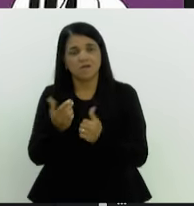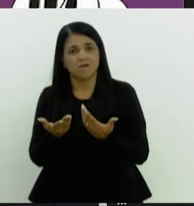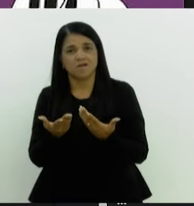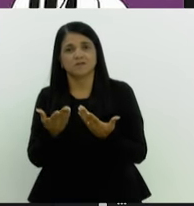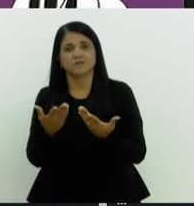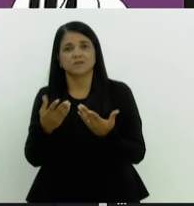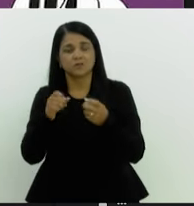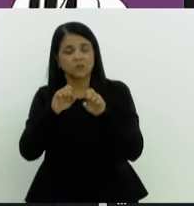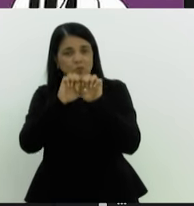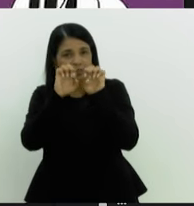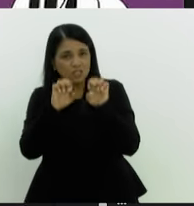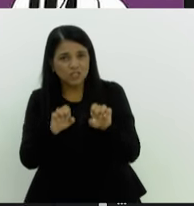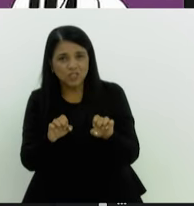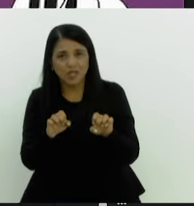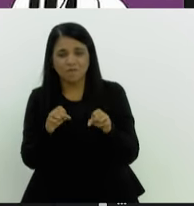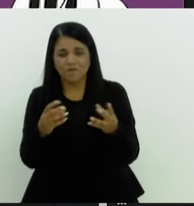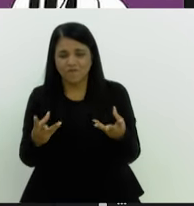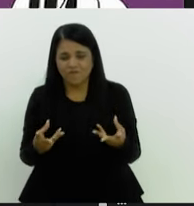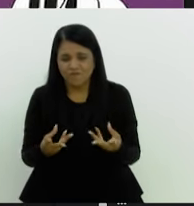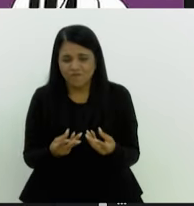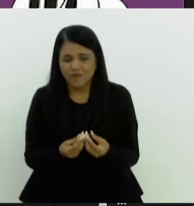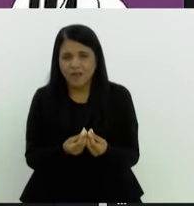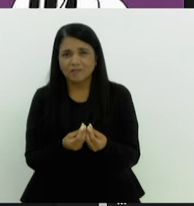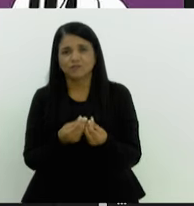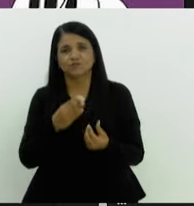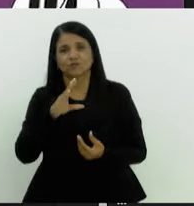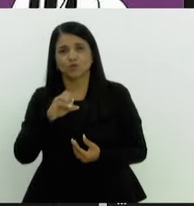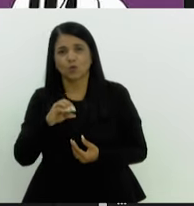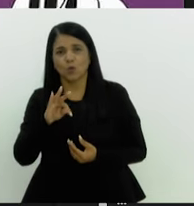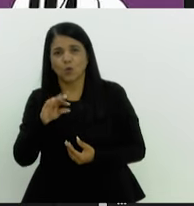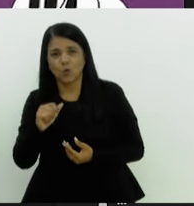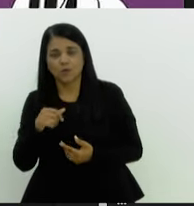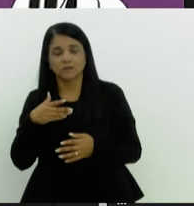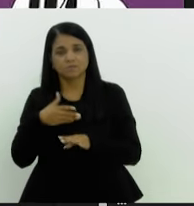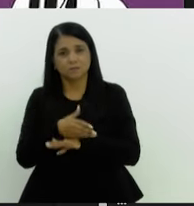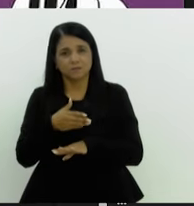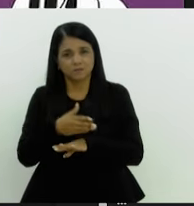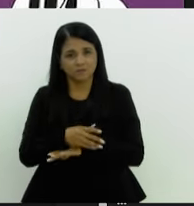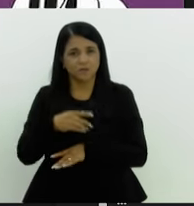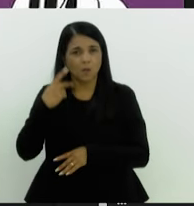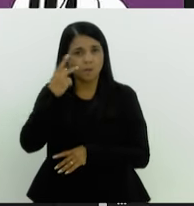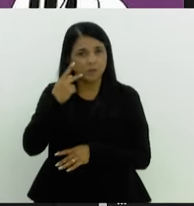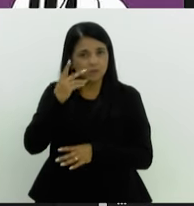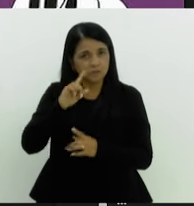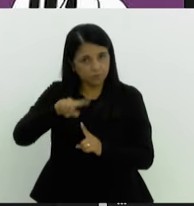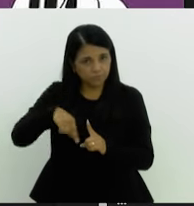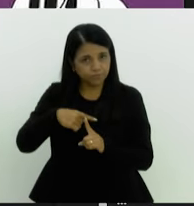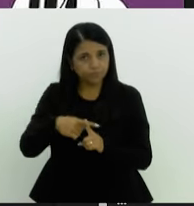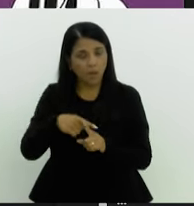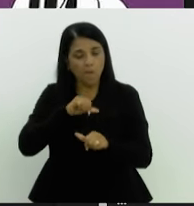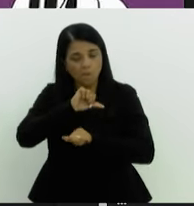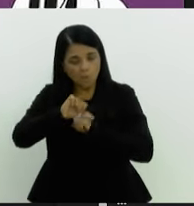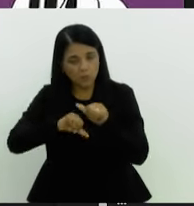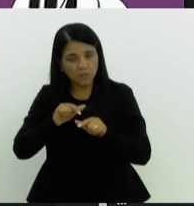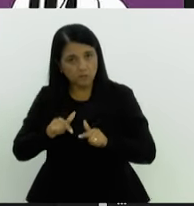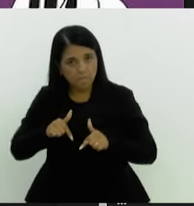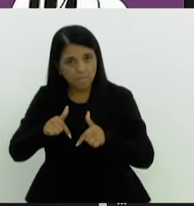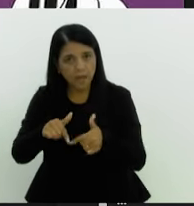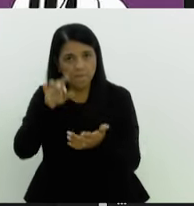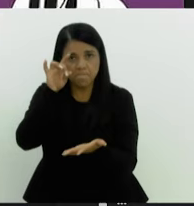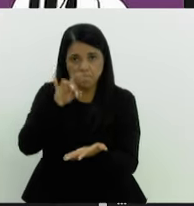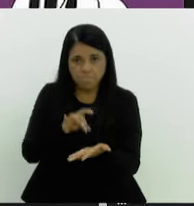do sistema de cotas de participação da política afirmativa que não seja por uma mudança mais efetiva de